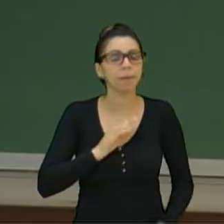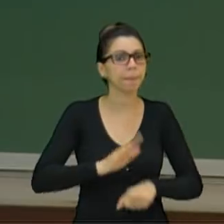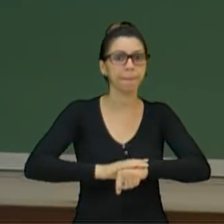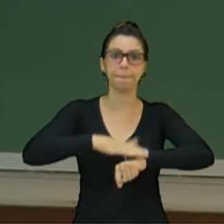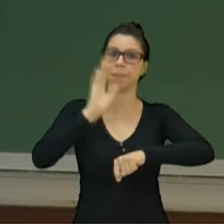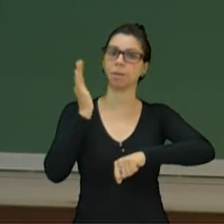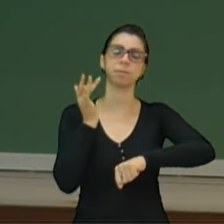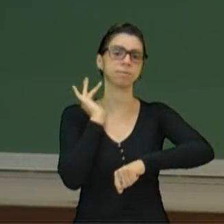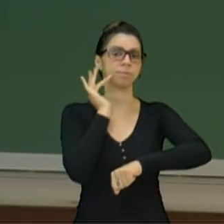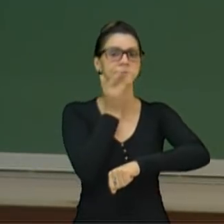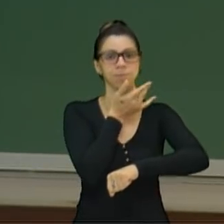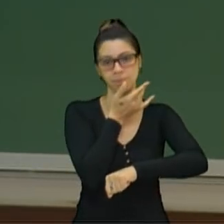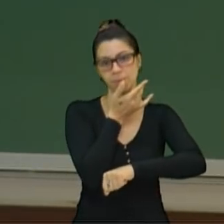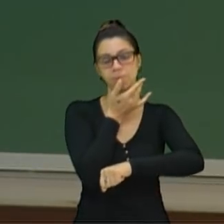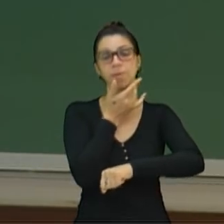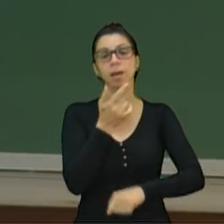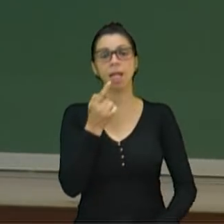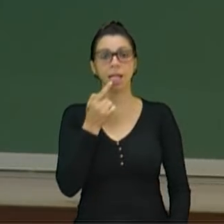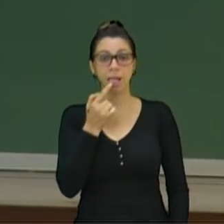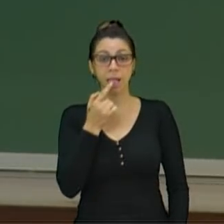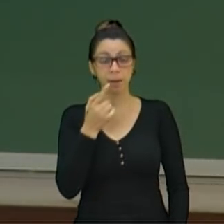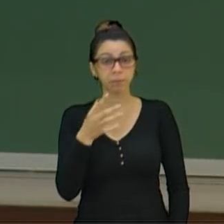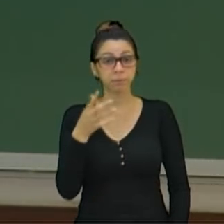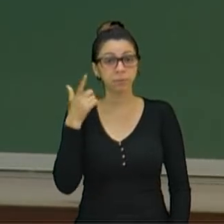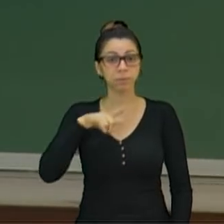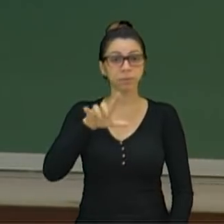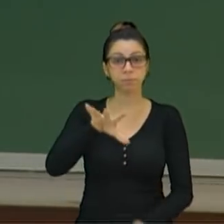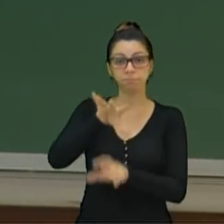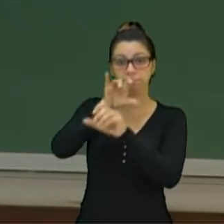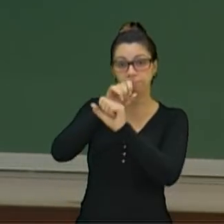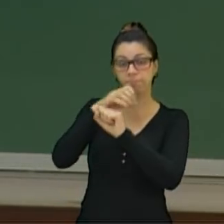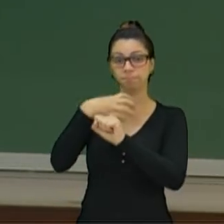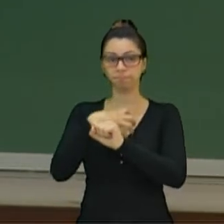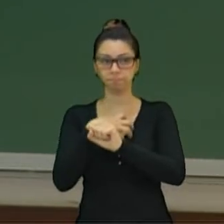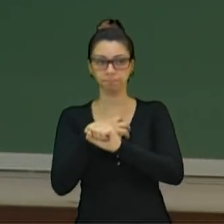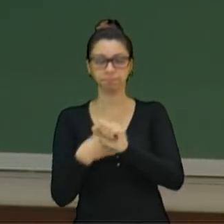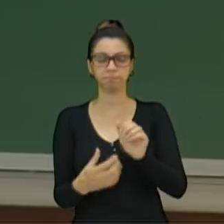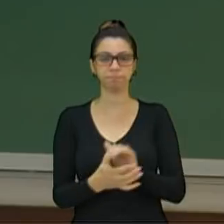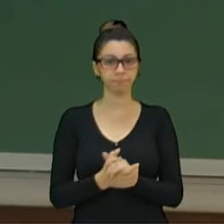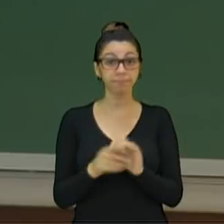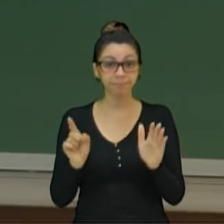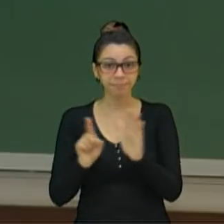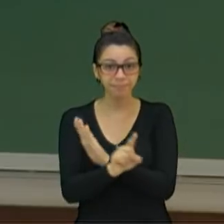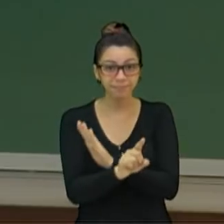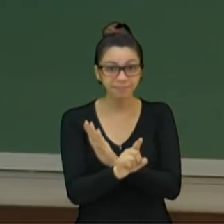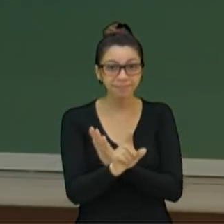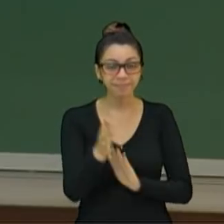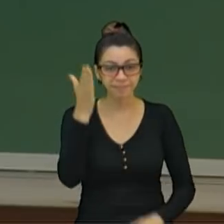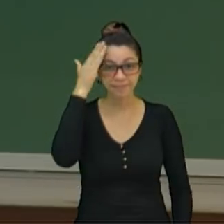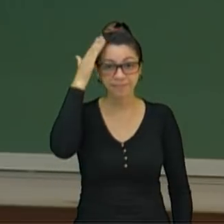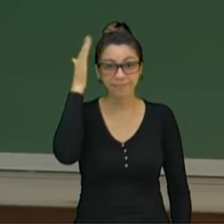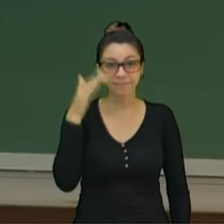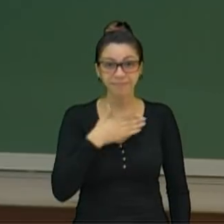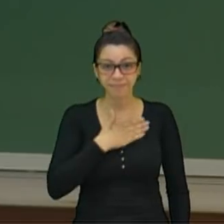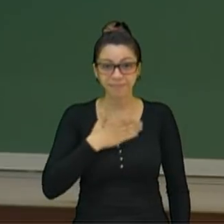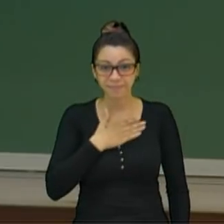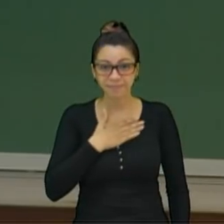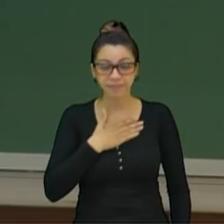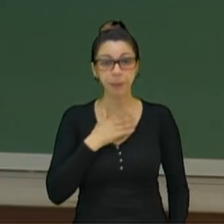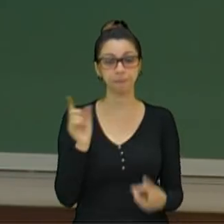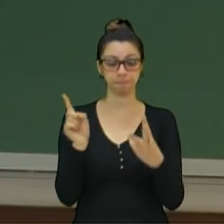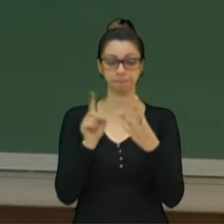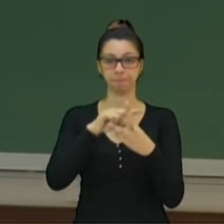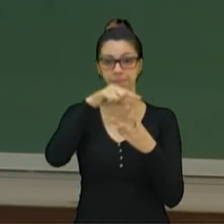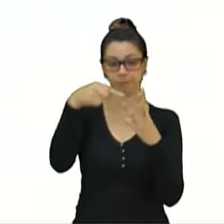e a nossa língua consegue capturar essa sensação. Vamos para o nosso quiz? Eu sei que vocês gostam. Hoje na nossa aula tem